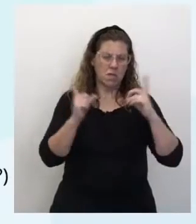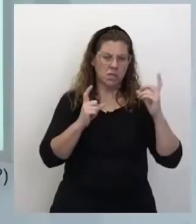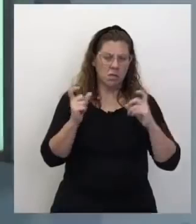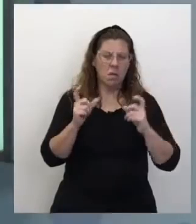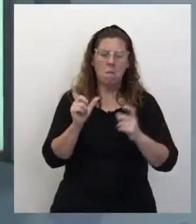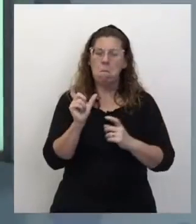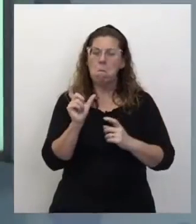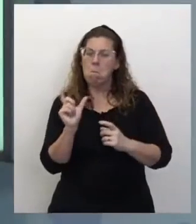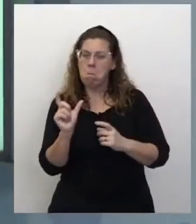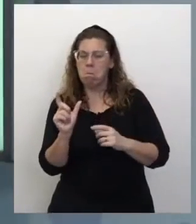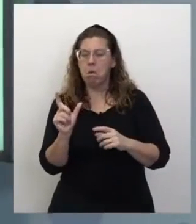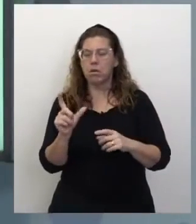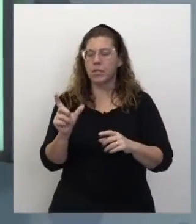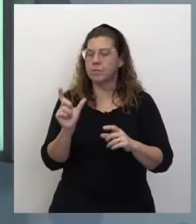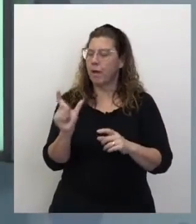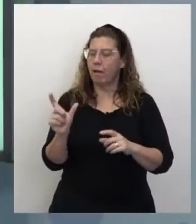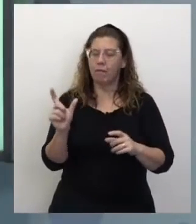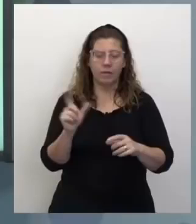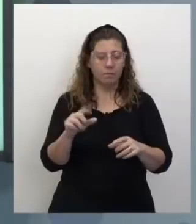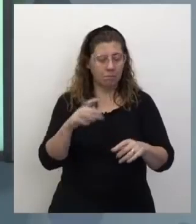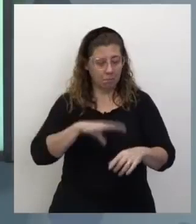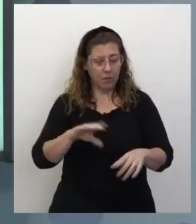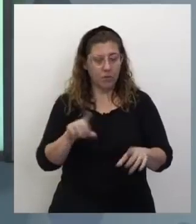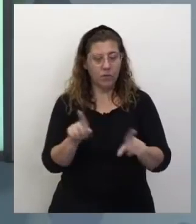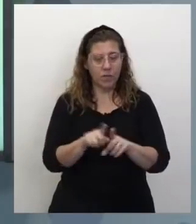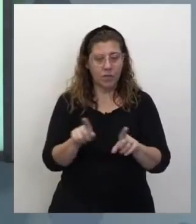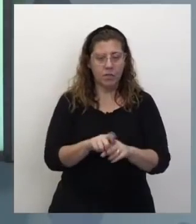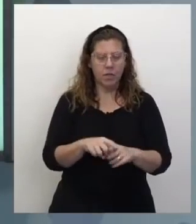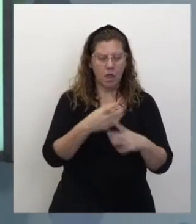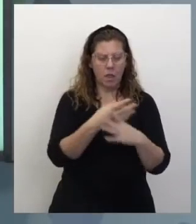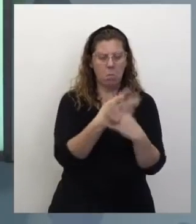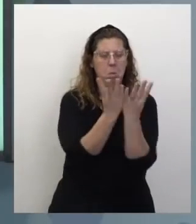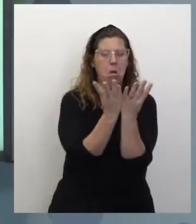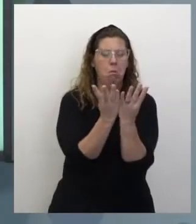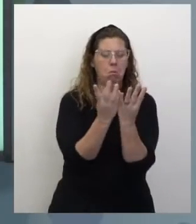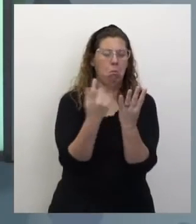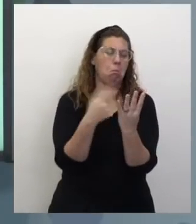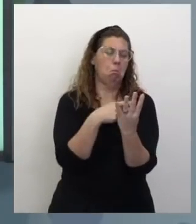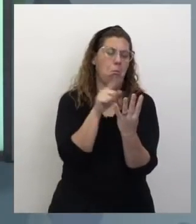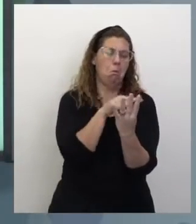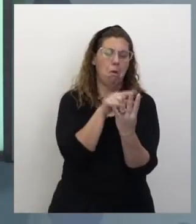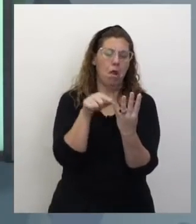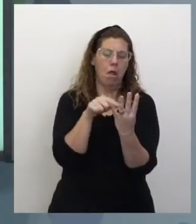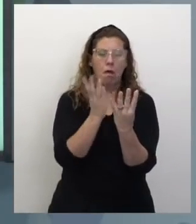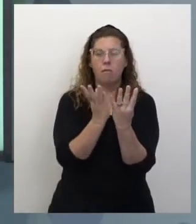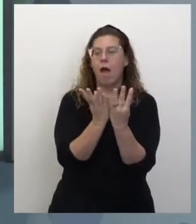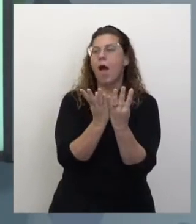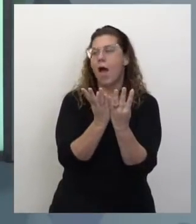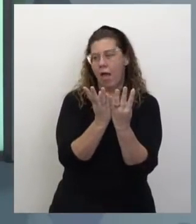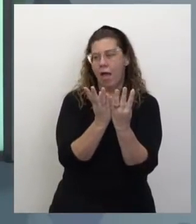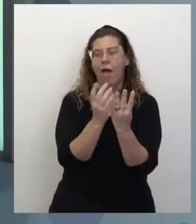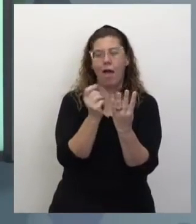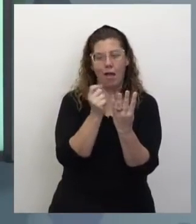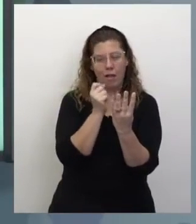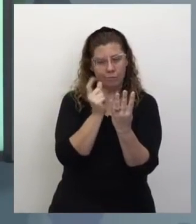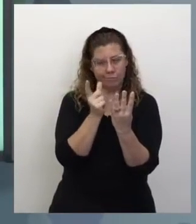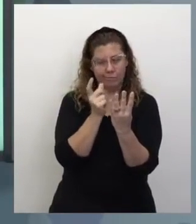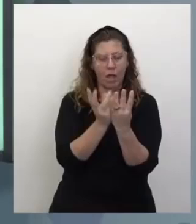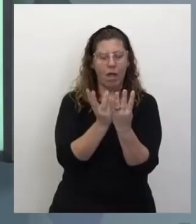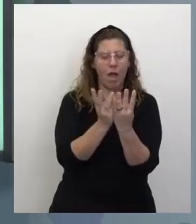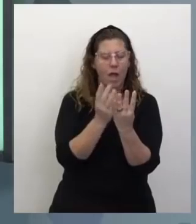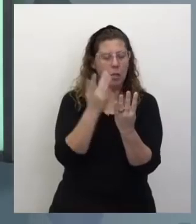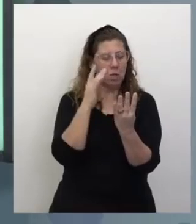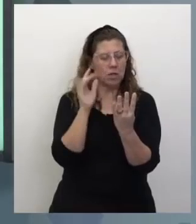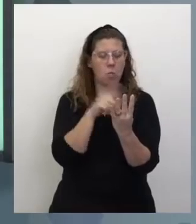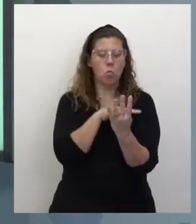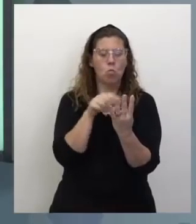português também, porque quando as pessoas jogam baralho, né, jogam poker, né, elas têm que fazer uma cara de que não sabe se tá com um